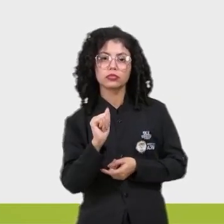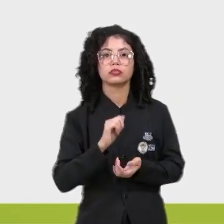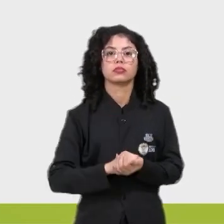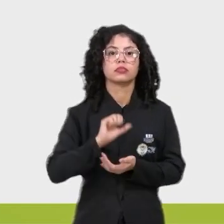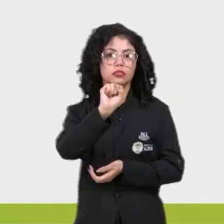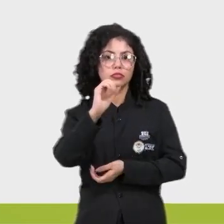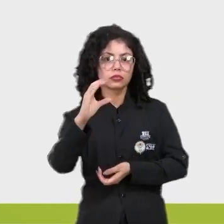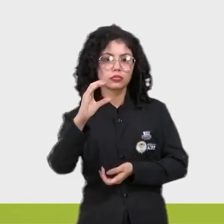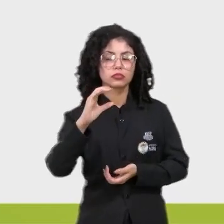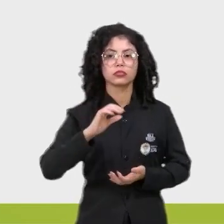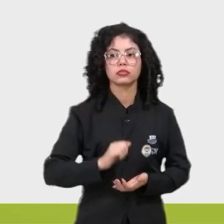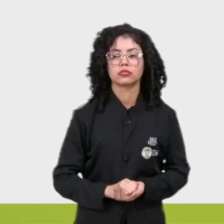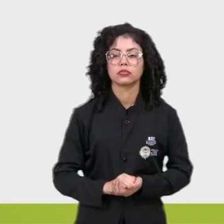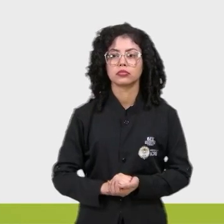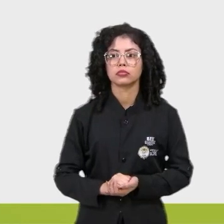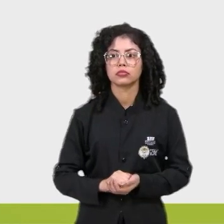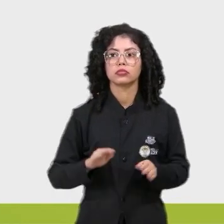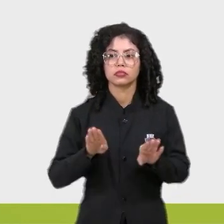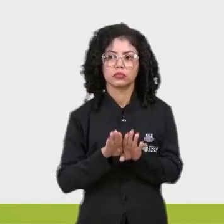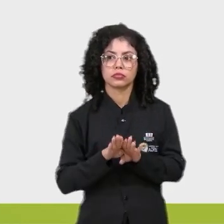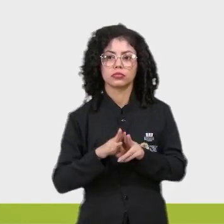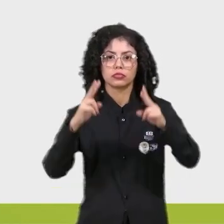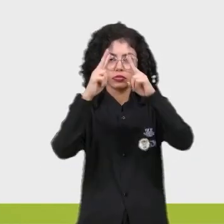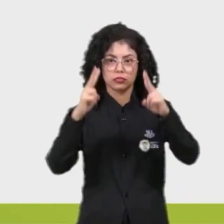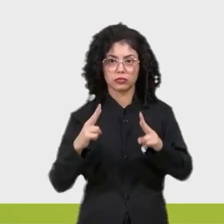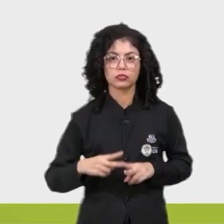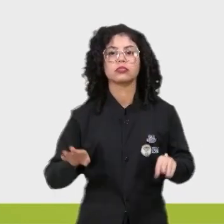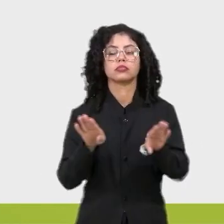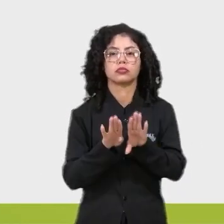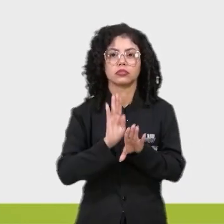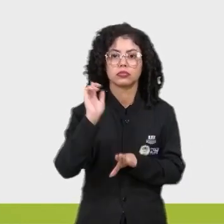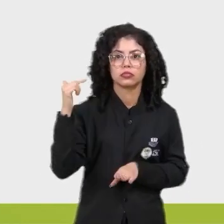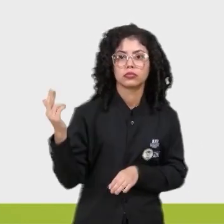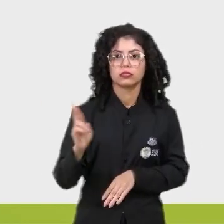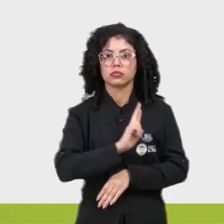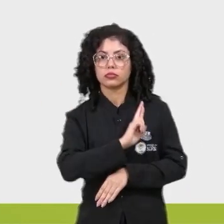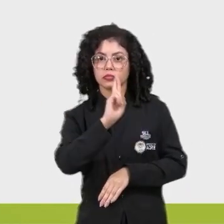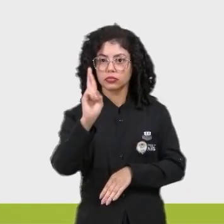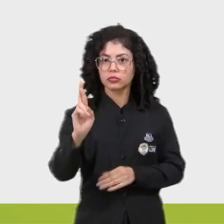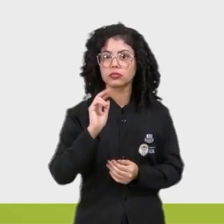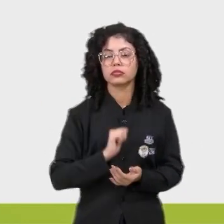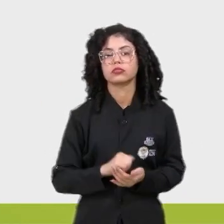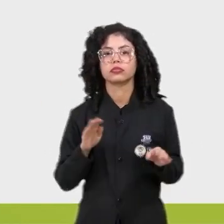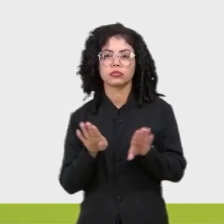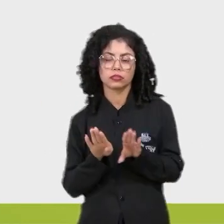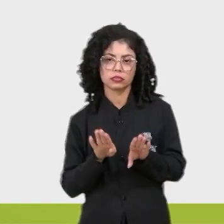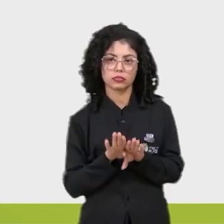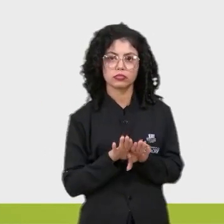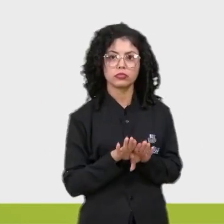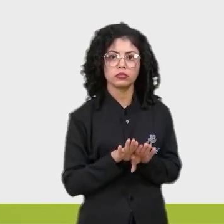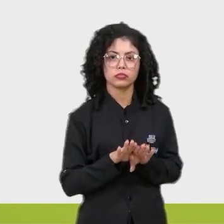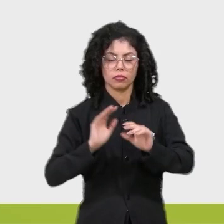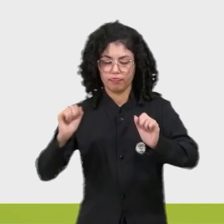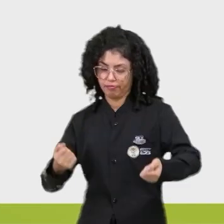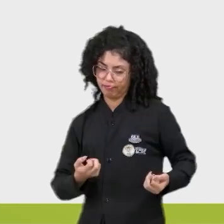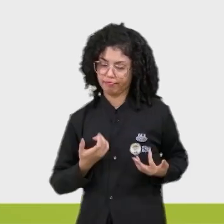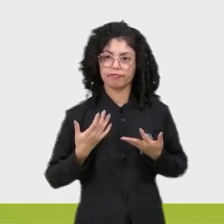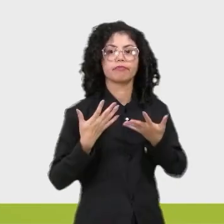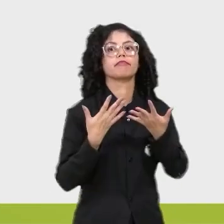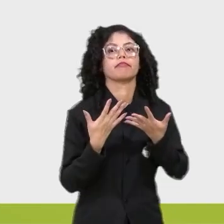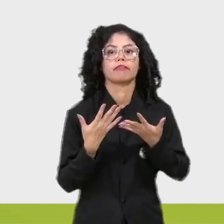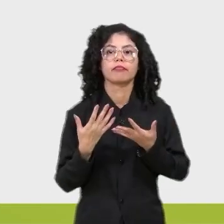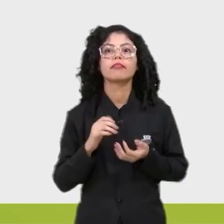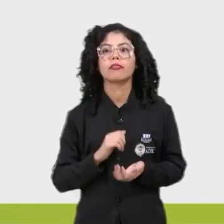Catarina também. Cidades religiosas, onde a questão religiosa ali ela é bem aflorada, né? Então,